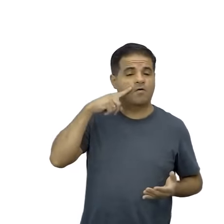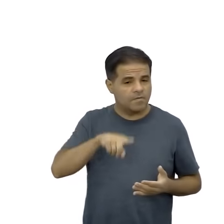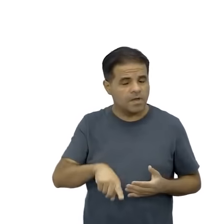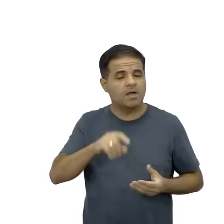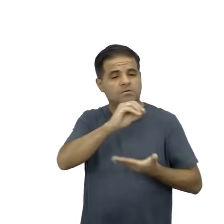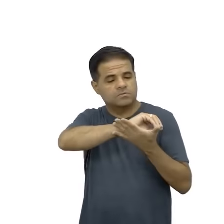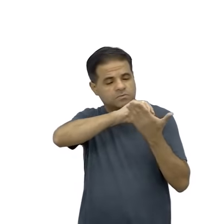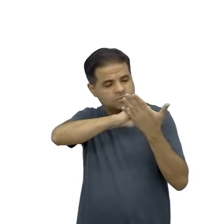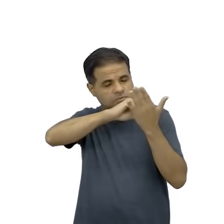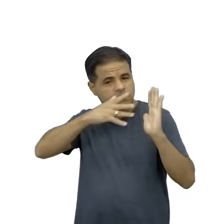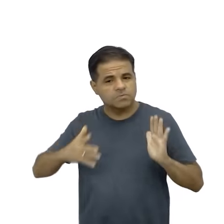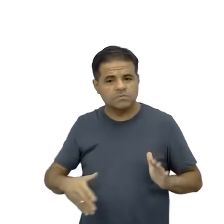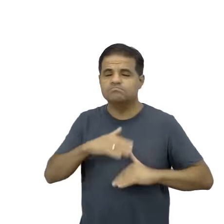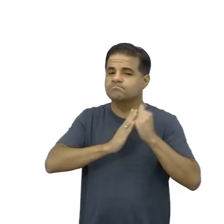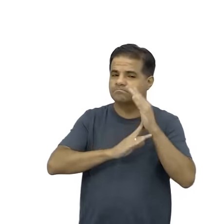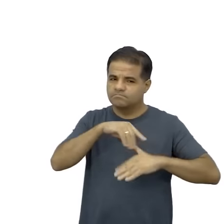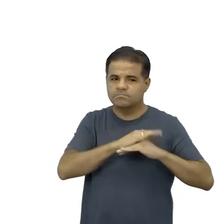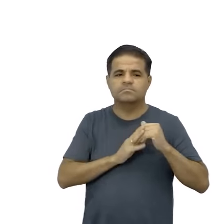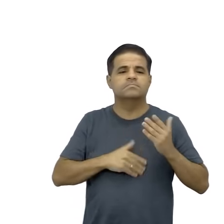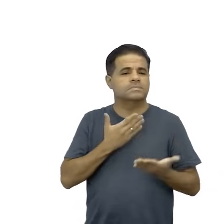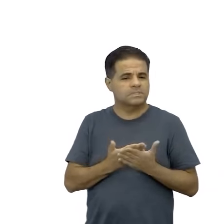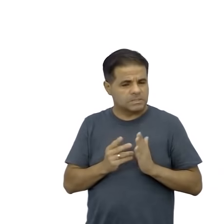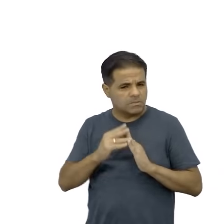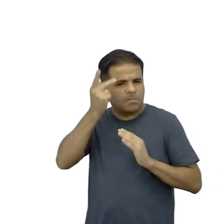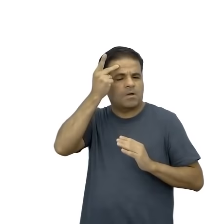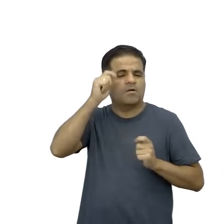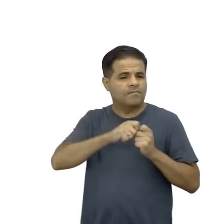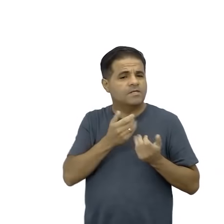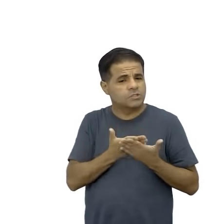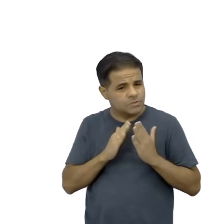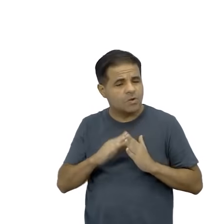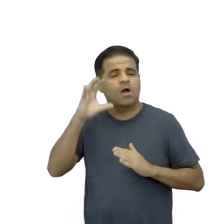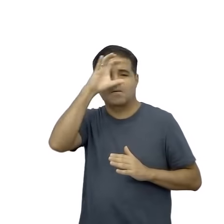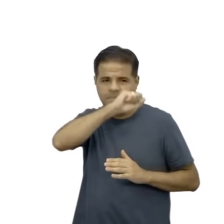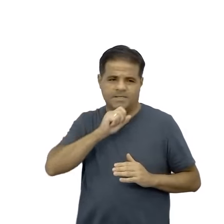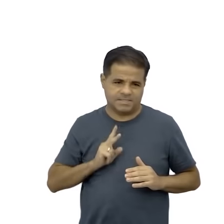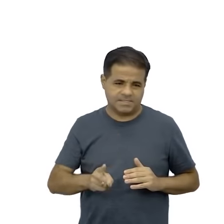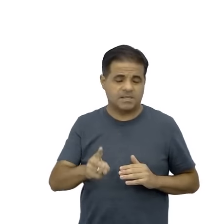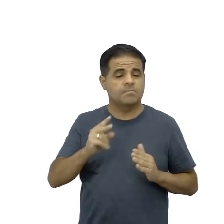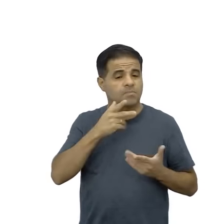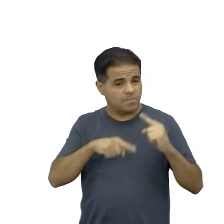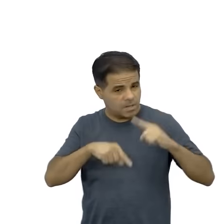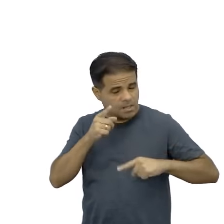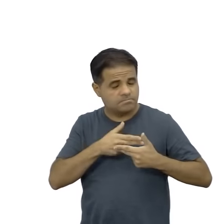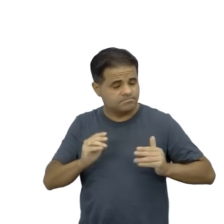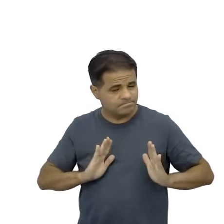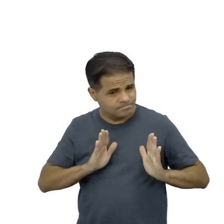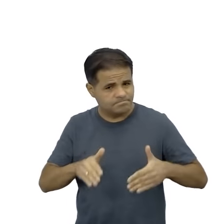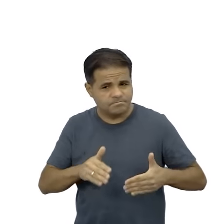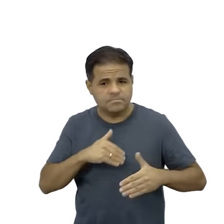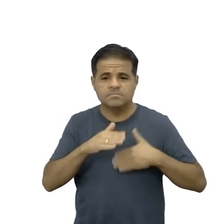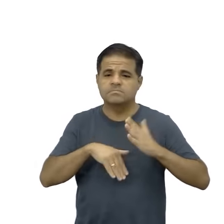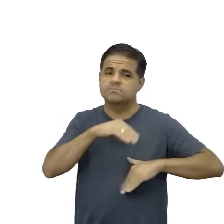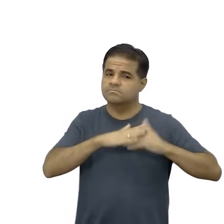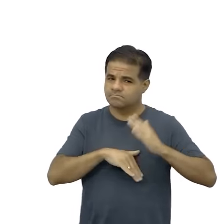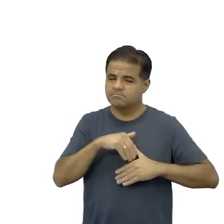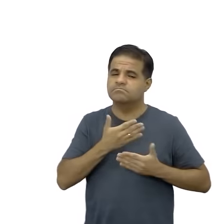esse currículo em ação, e São Paulo Faz Escola, e o Aprender Sempre, um material focado no desenvolvimento das habilidades